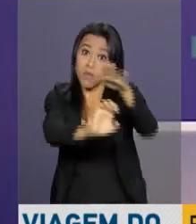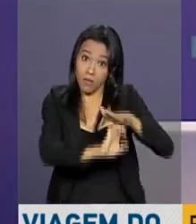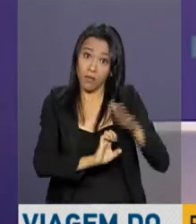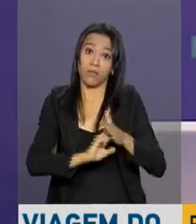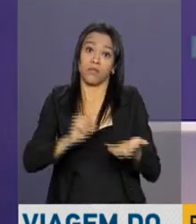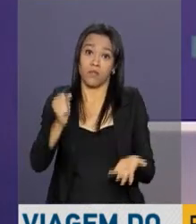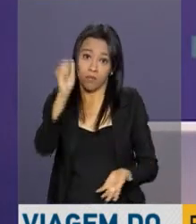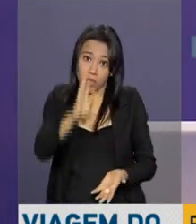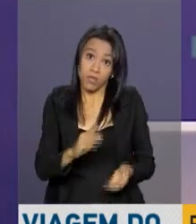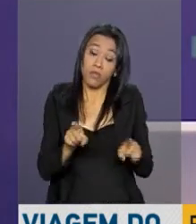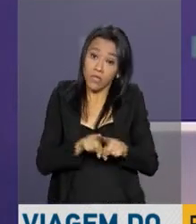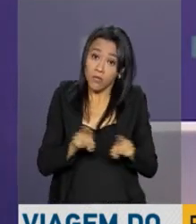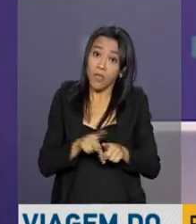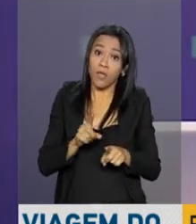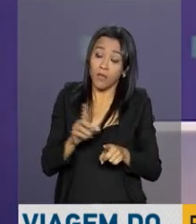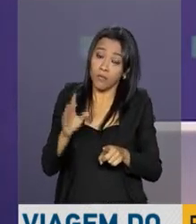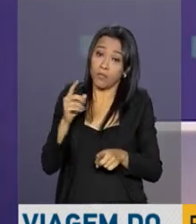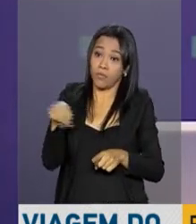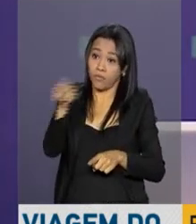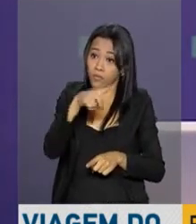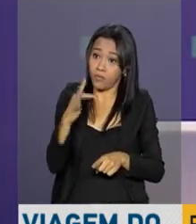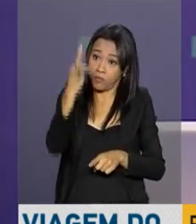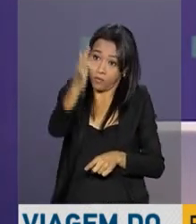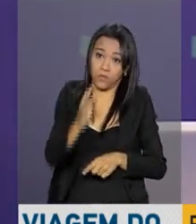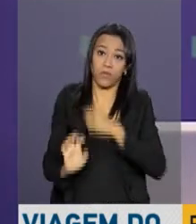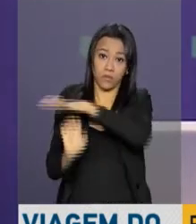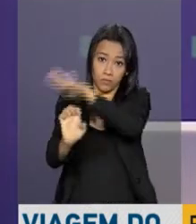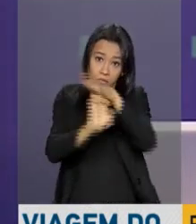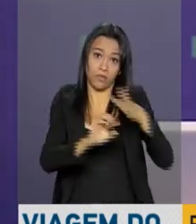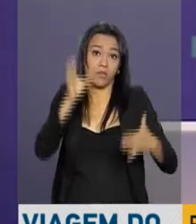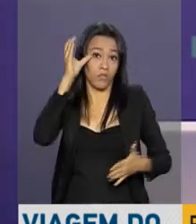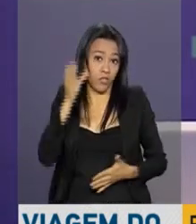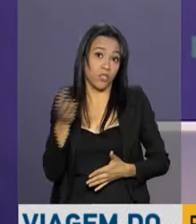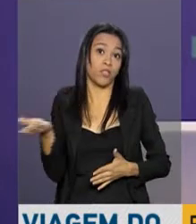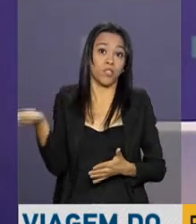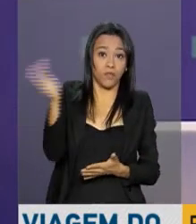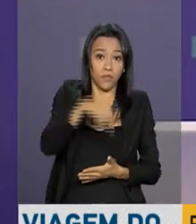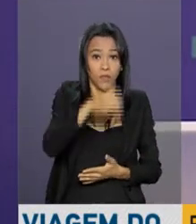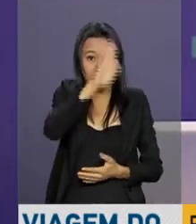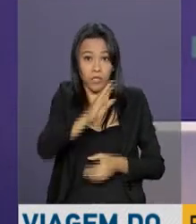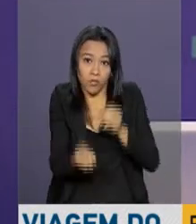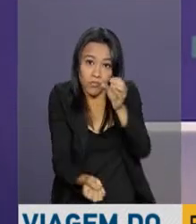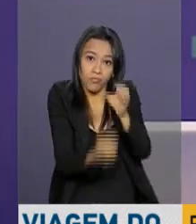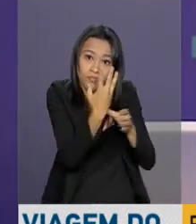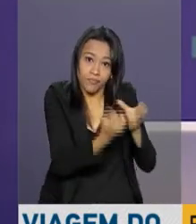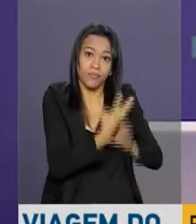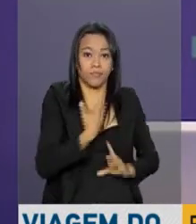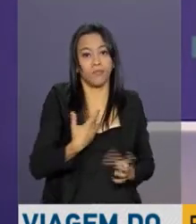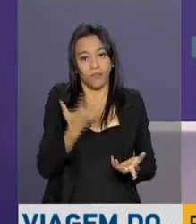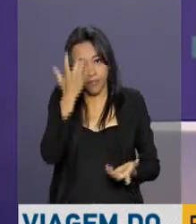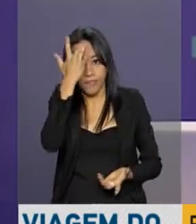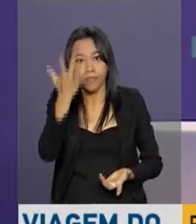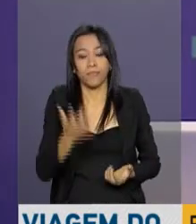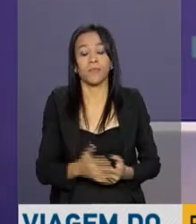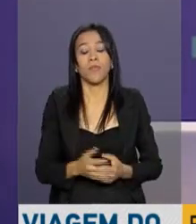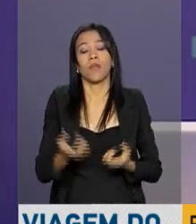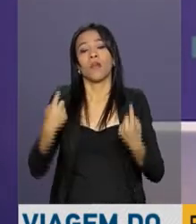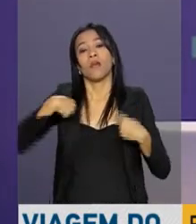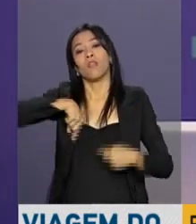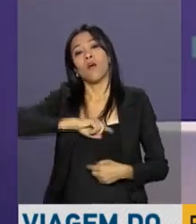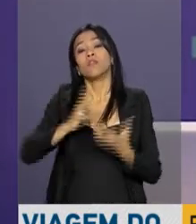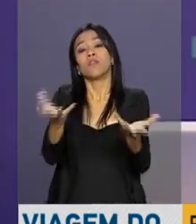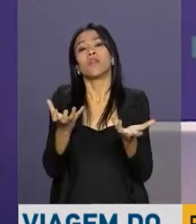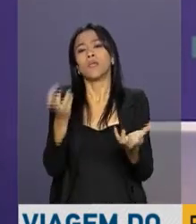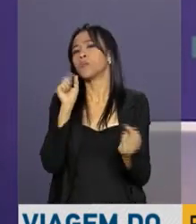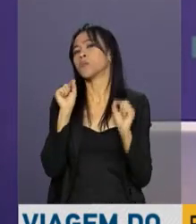empresários chineses que se instalarem no país. Nós queremos, na verdade, que os